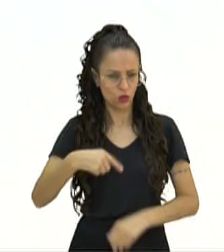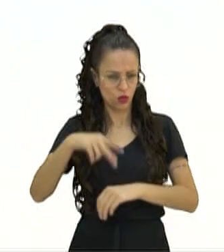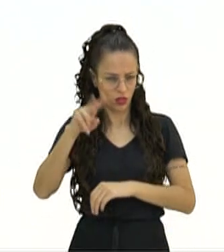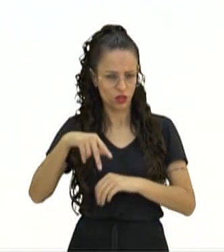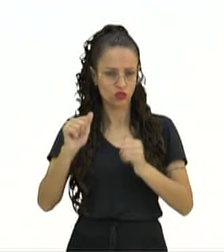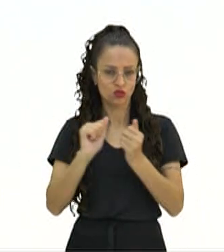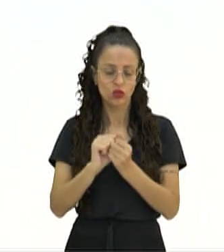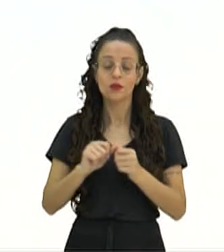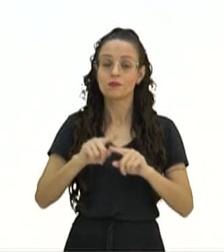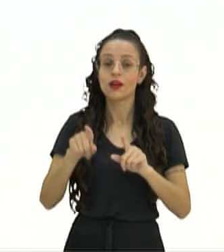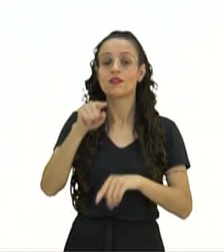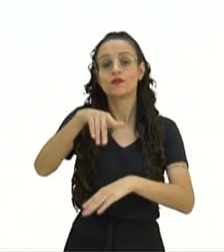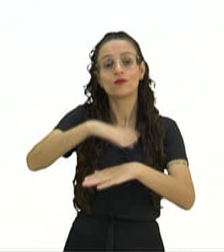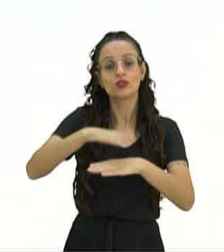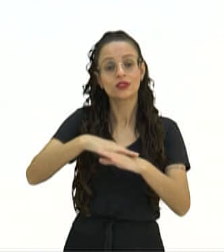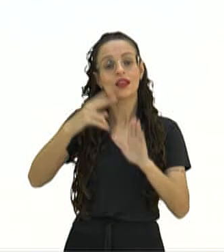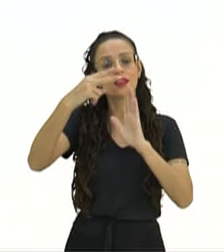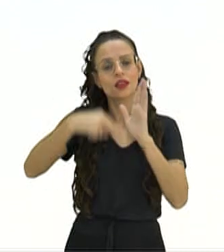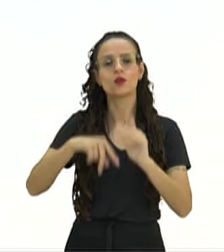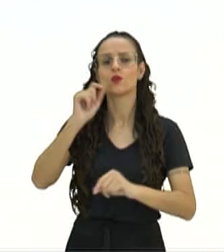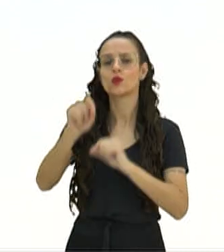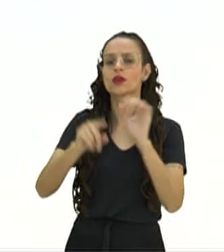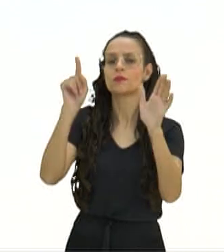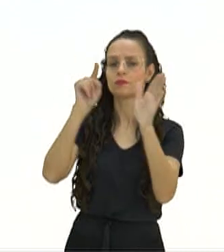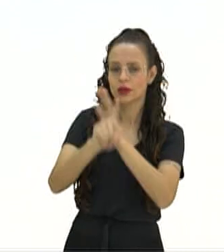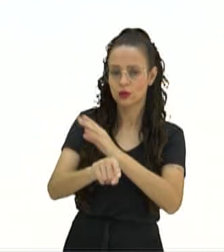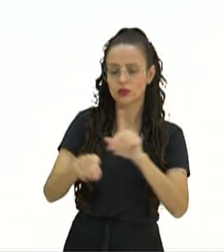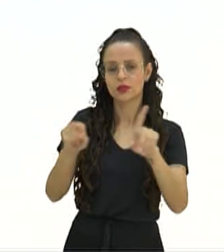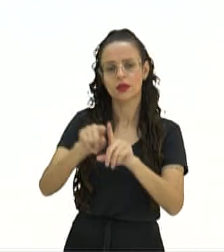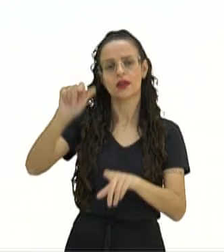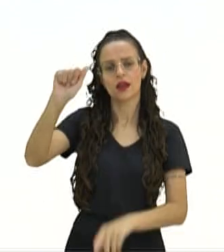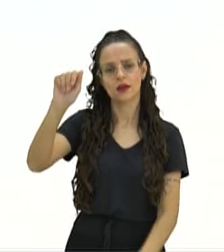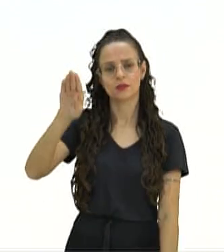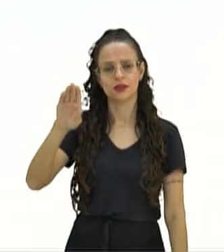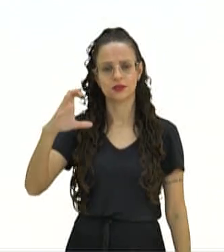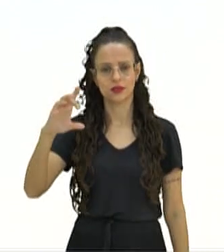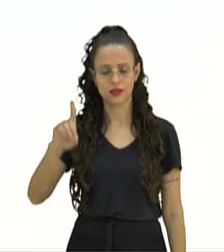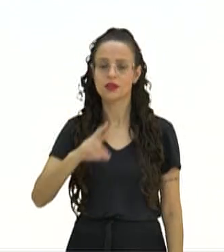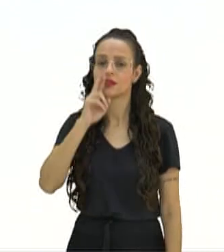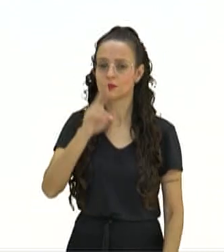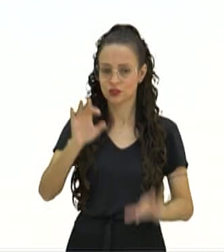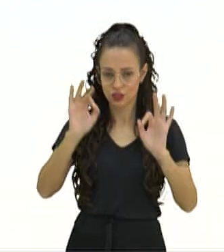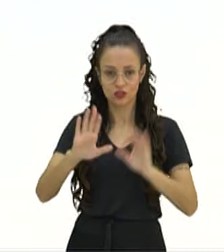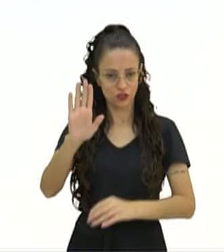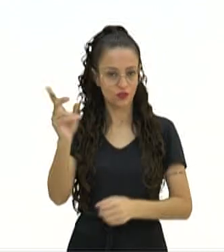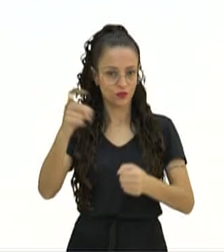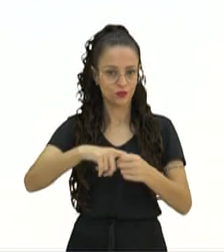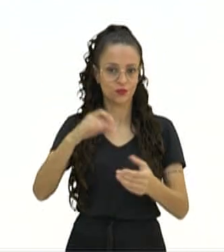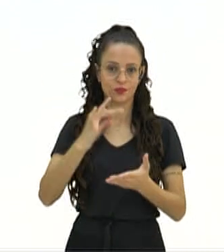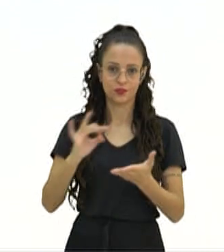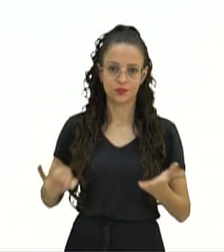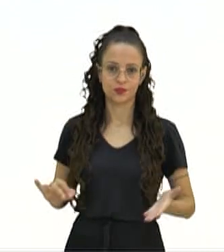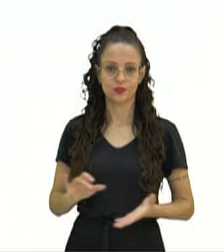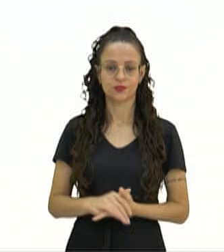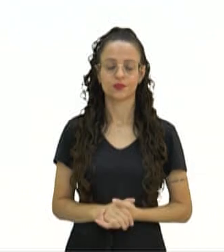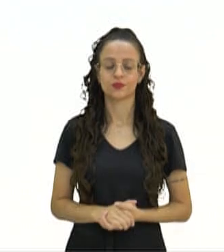vocês. Mas façam a leitura do que pede e das alternativas, respondam corretamente e a gente já volta com a correção.